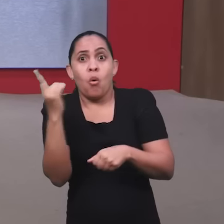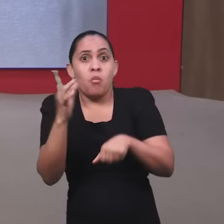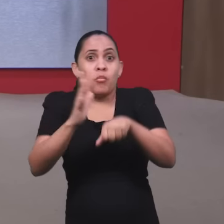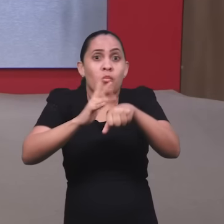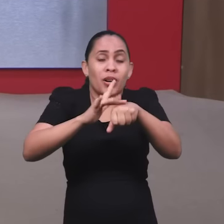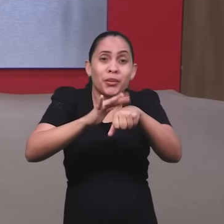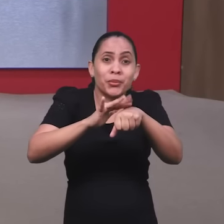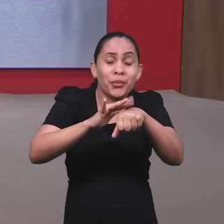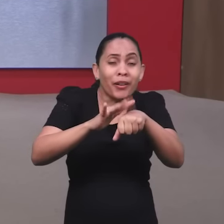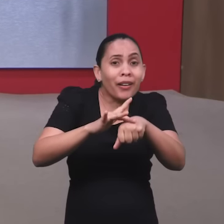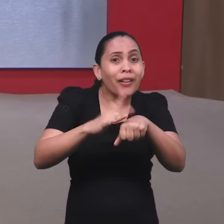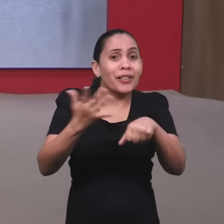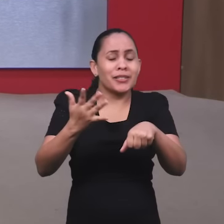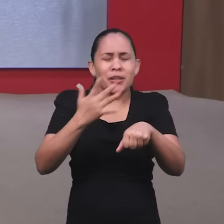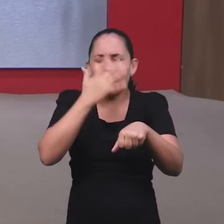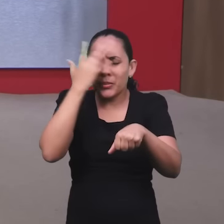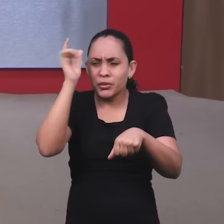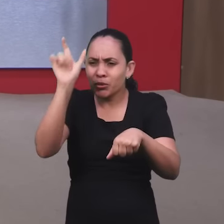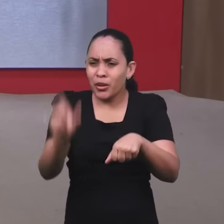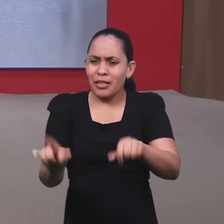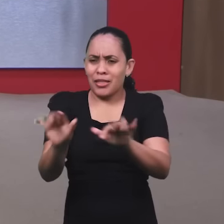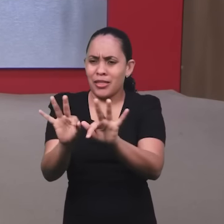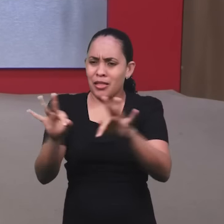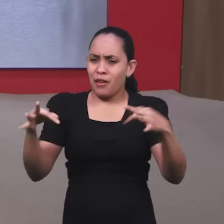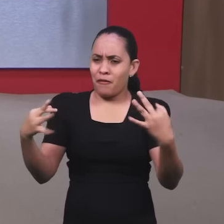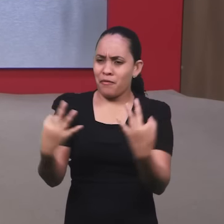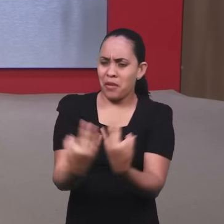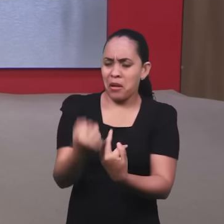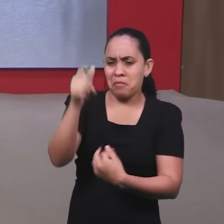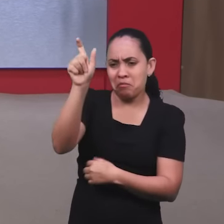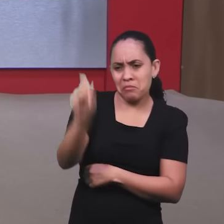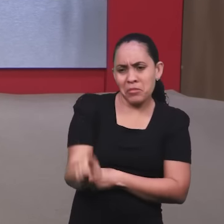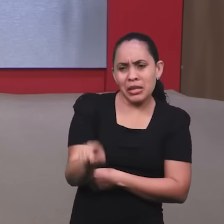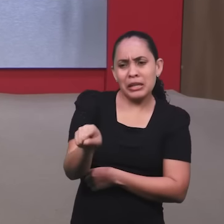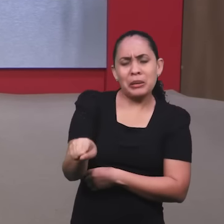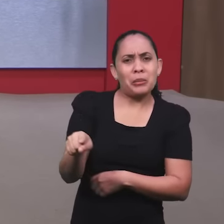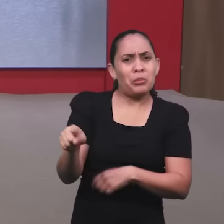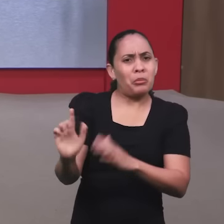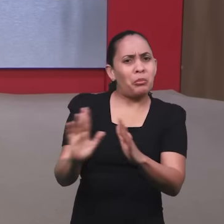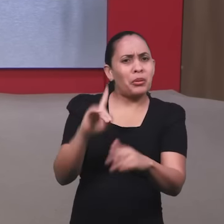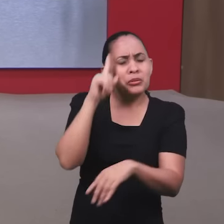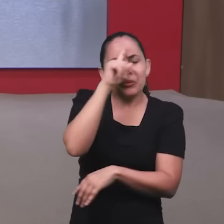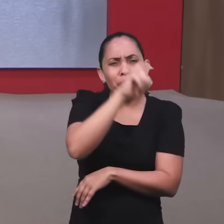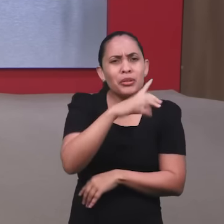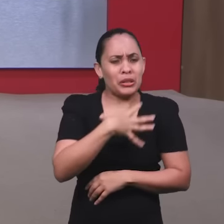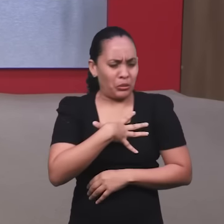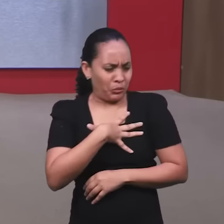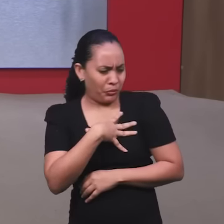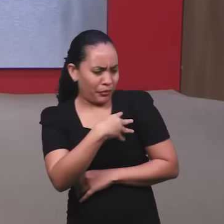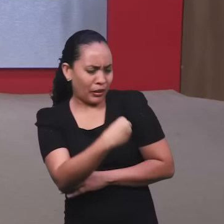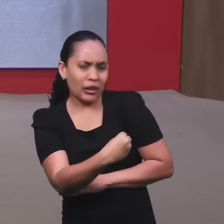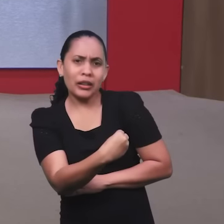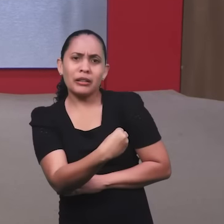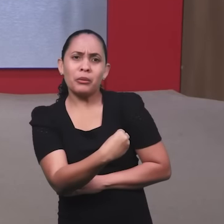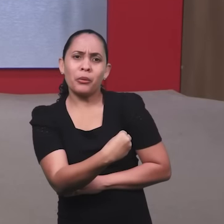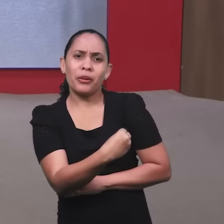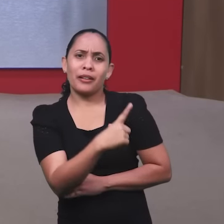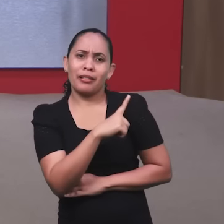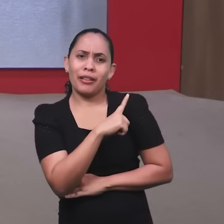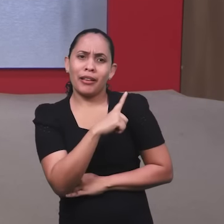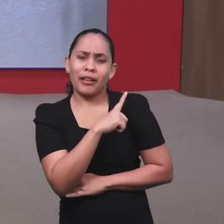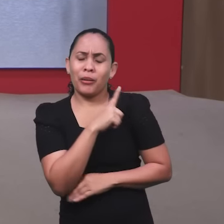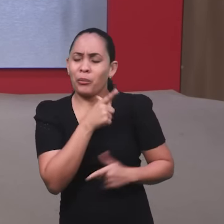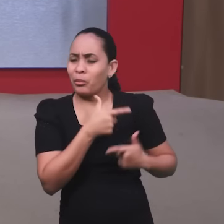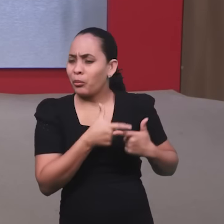uma enfermidade, um familiar que está passando dificuldade, um filho que está tendo